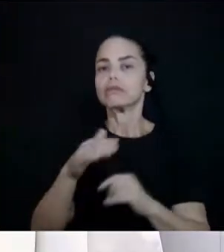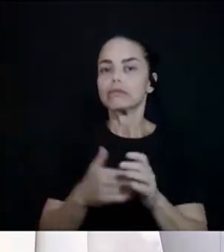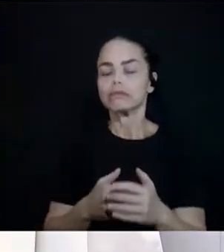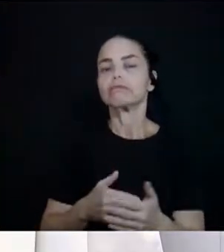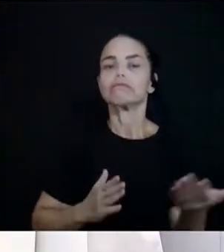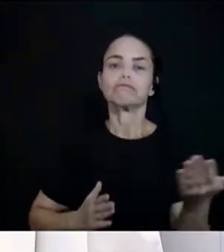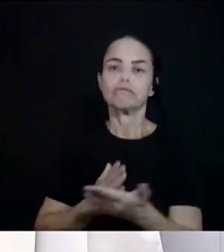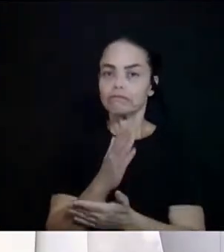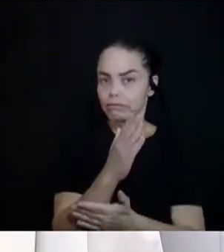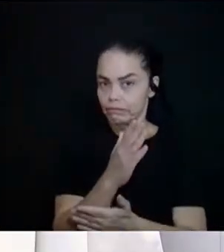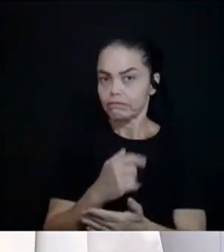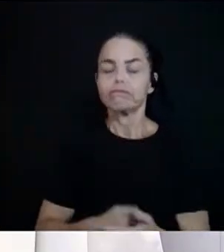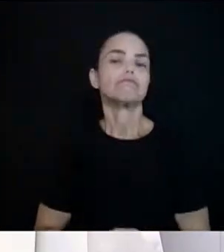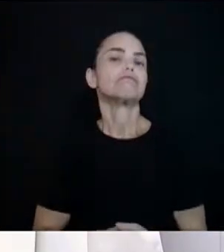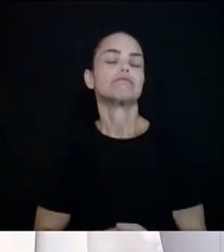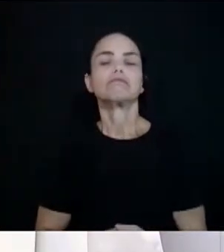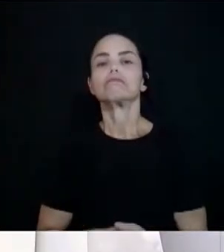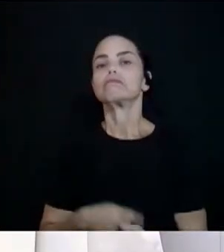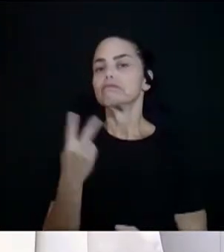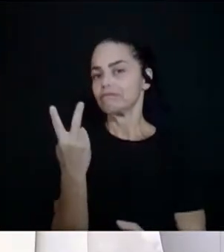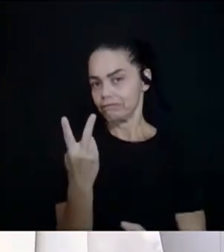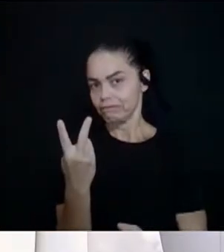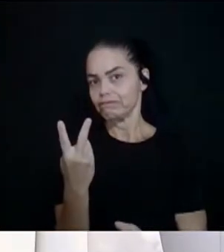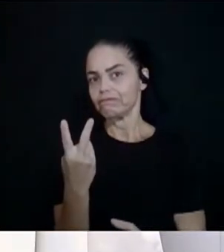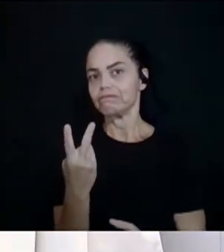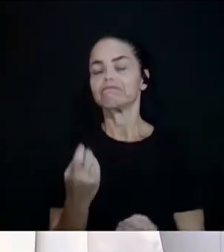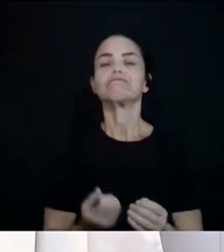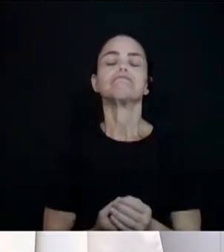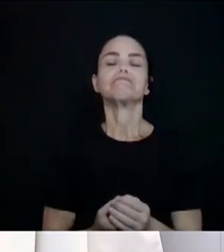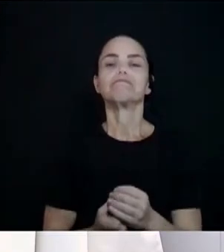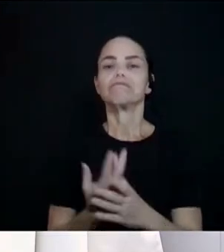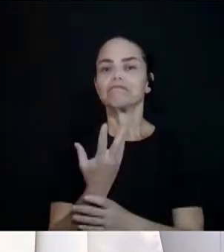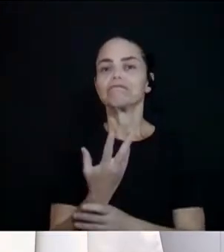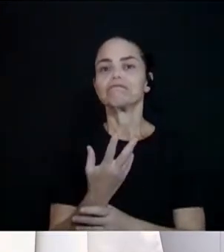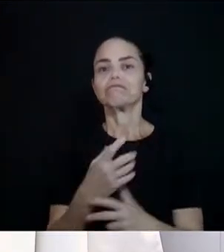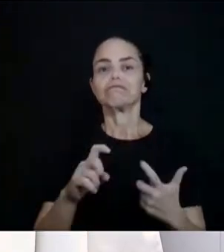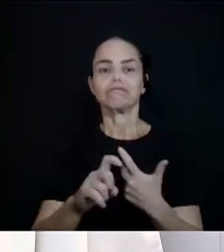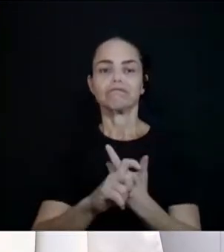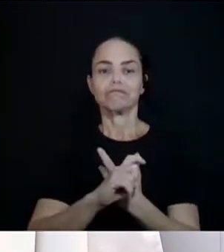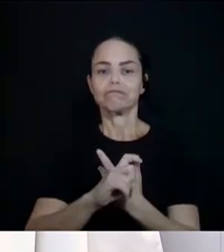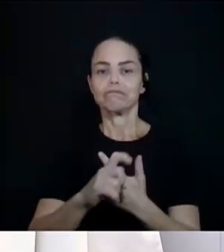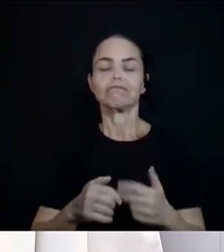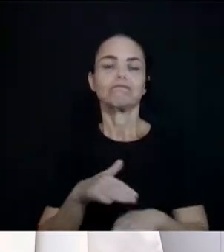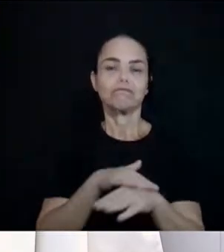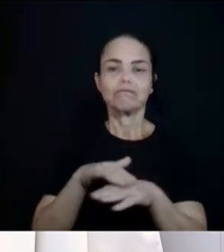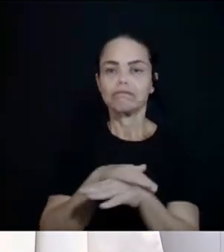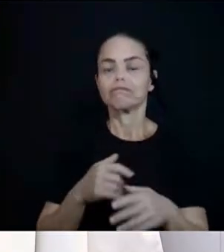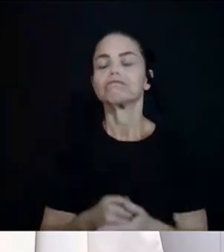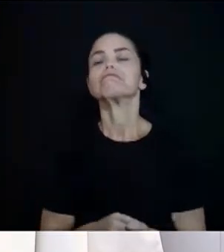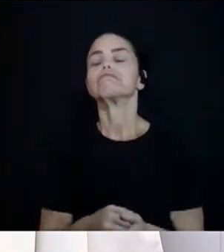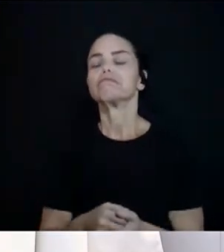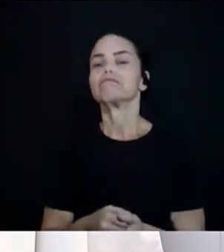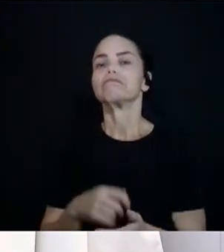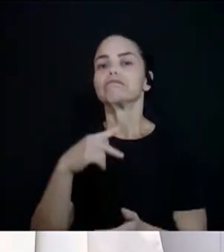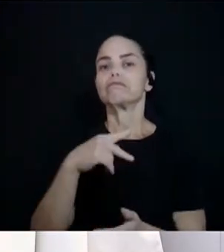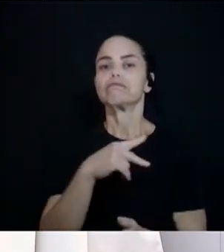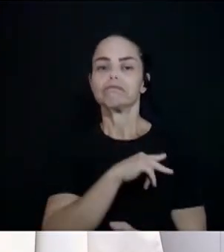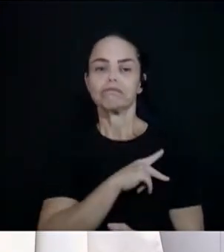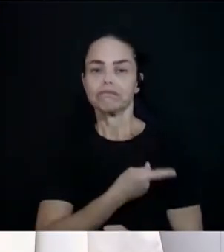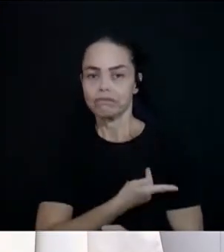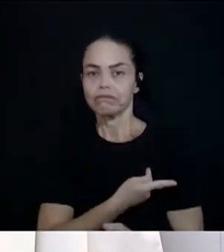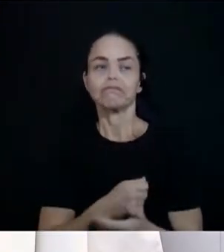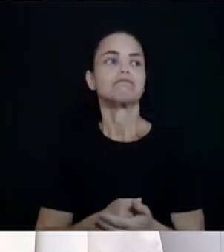aprovados. Portanto, 2 de autoria do Executivo. Conversamos, inclusive, com o Paulo Haddad, que é o líder